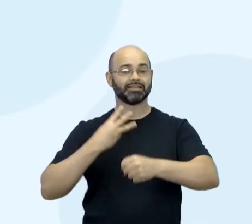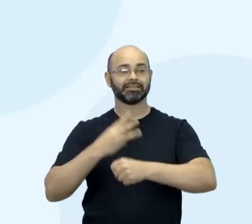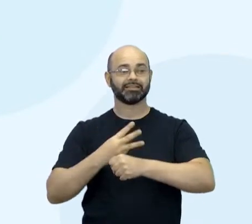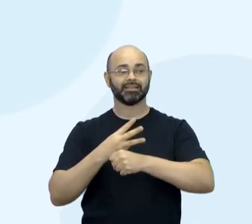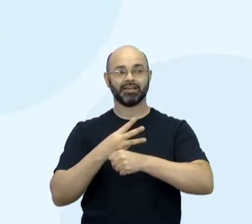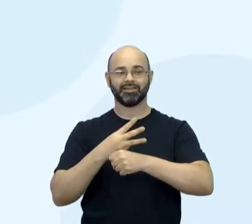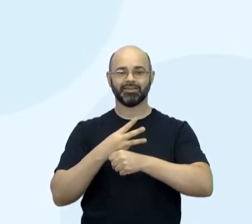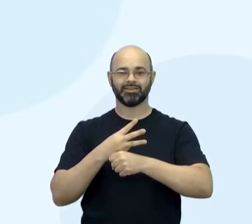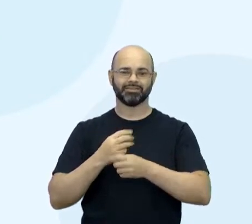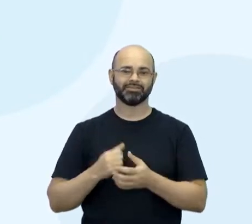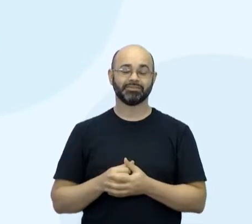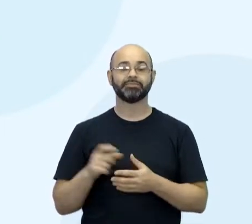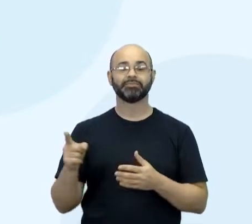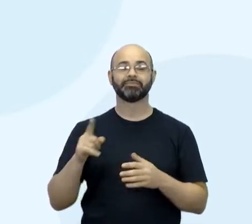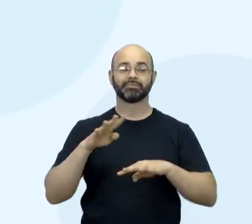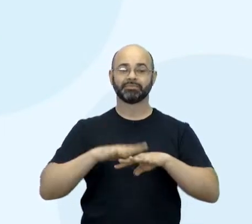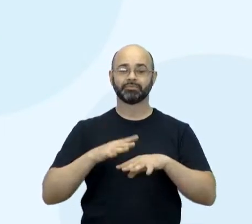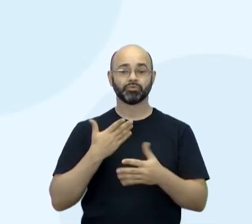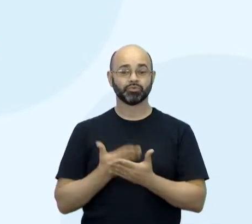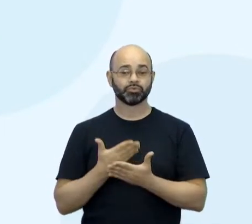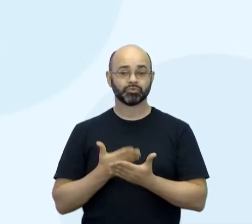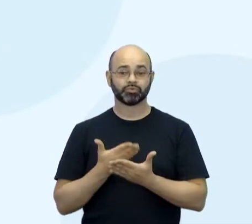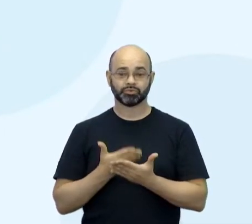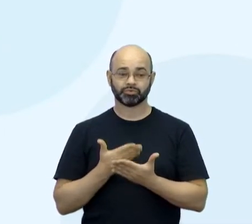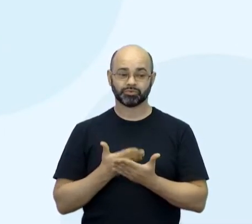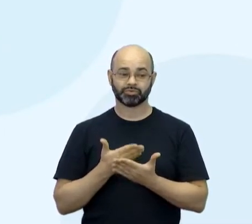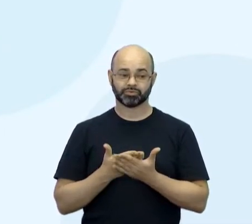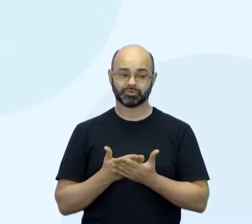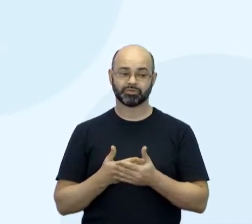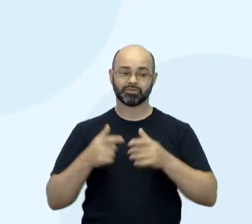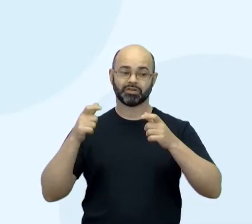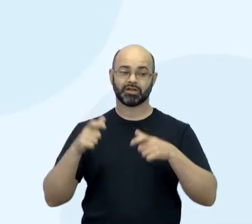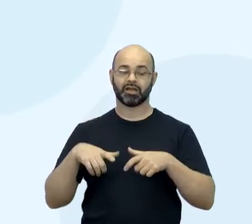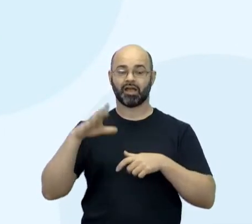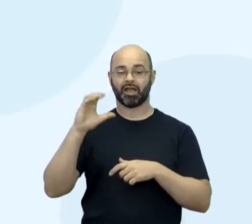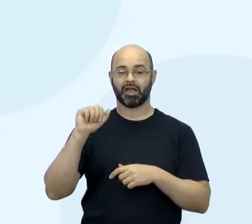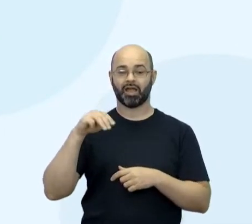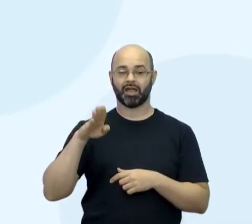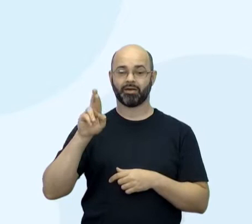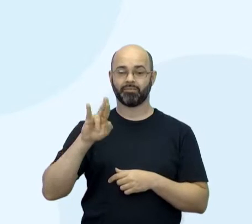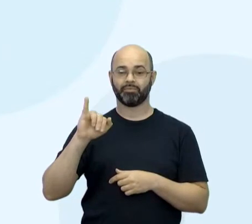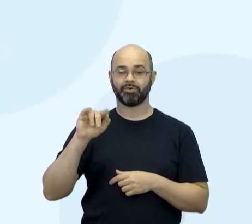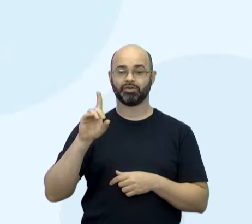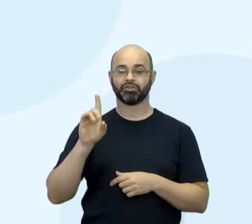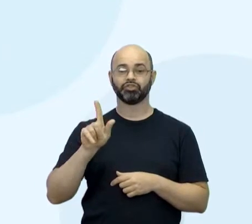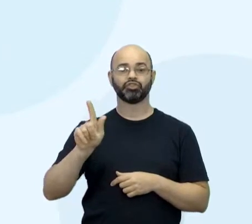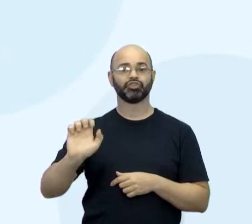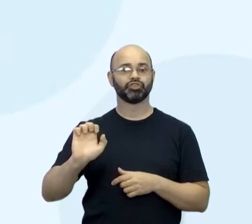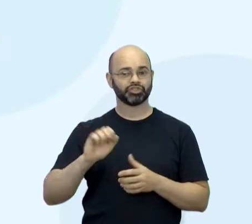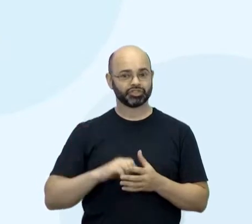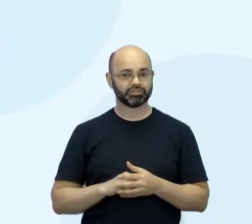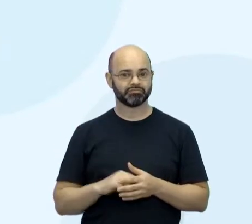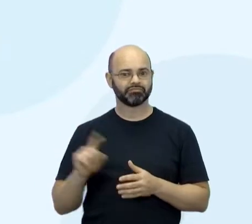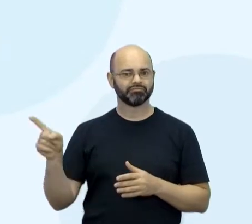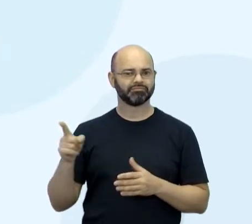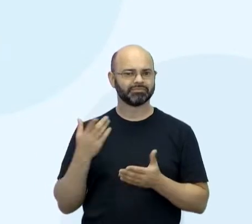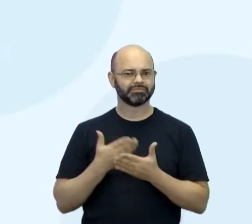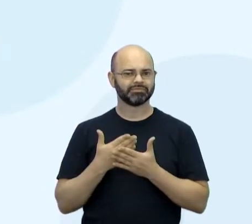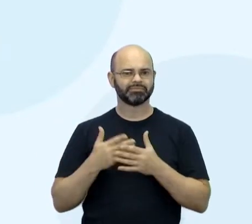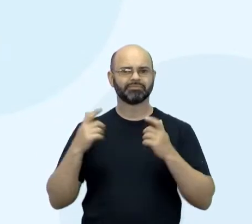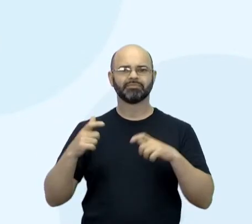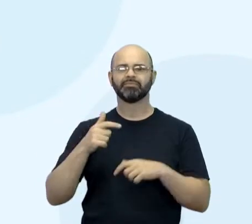Ele, então, estudou matemática na Trinity College em Cambridge, a mesma sistema aí que estudou Isaac